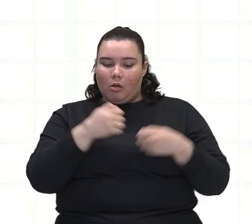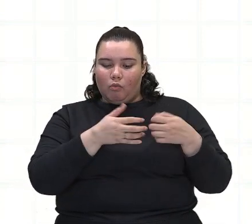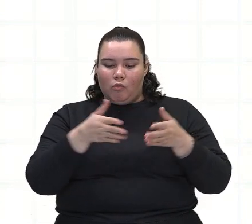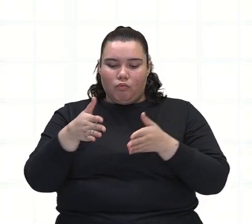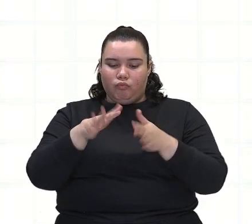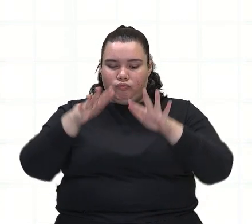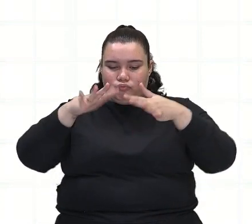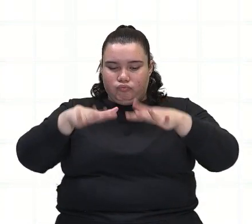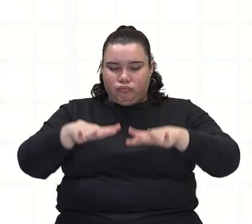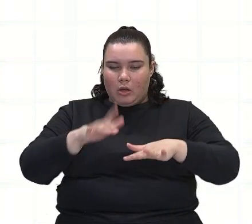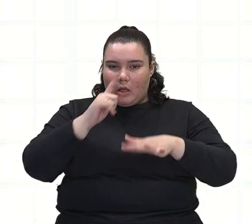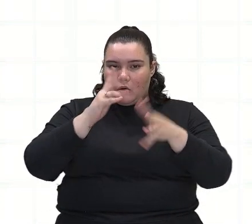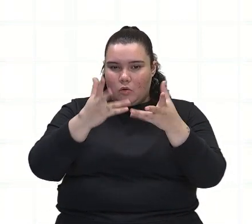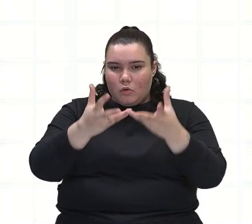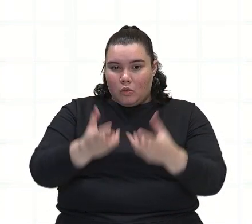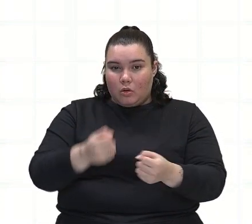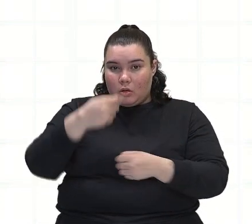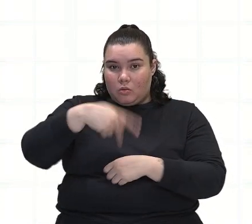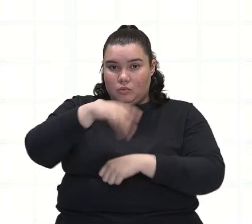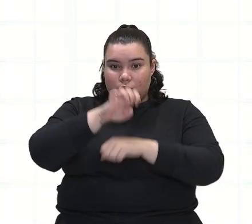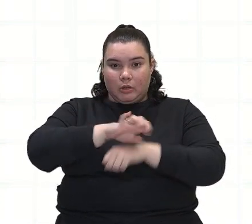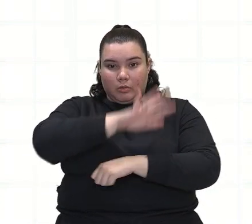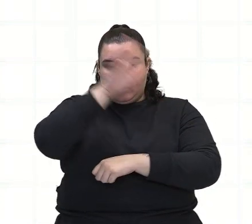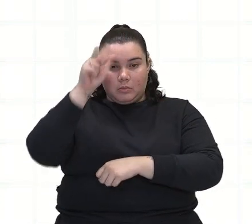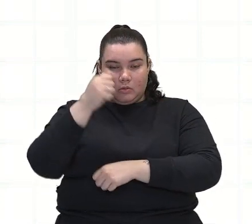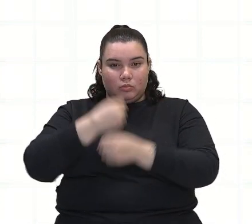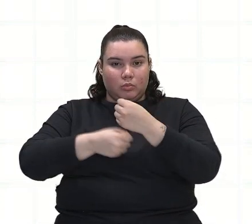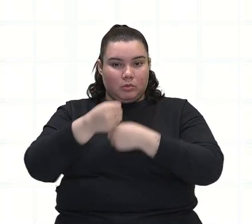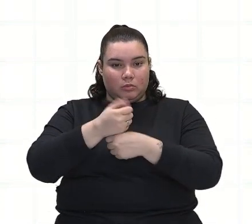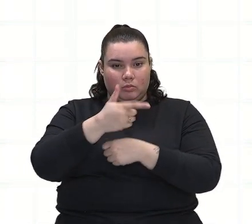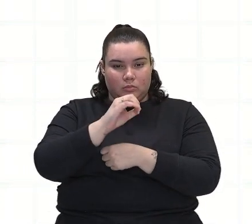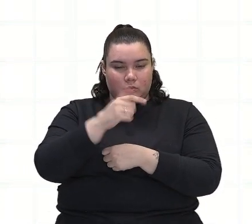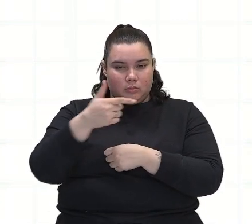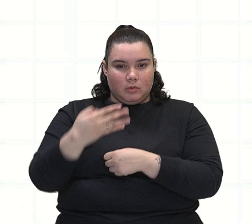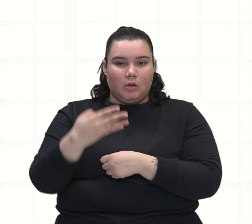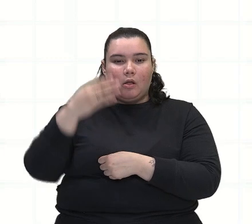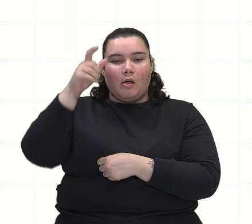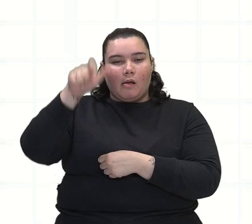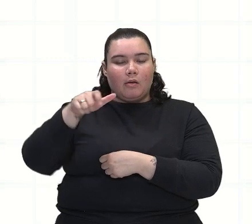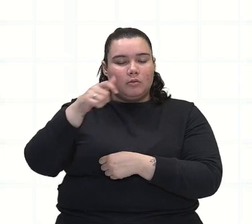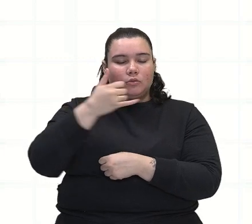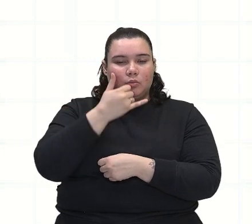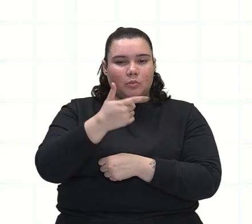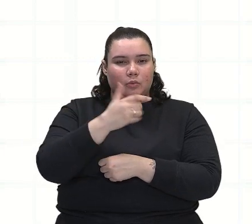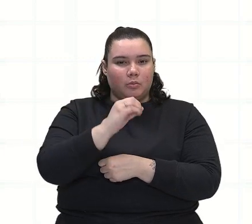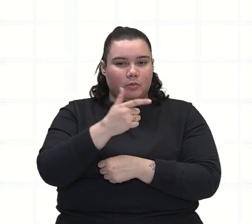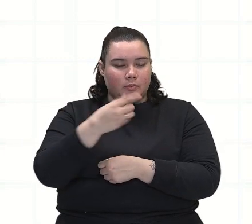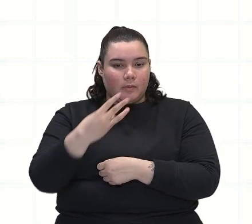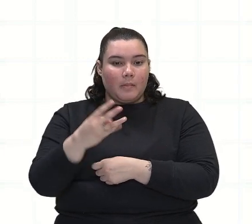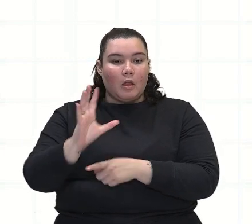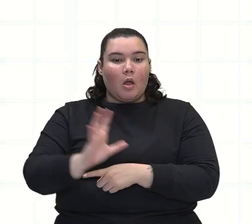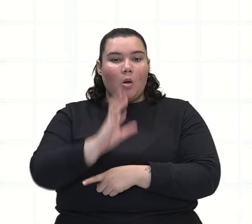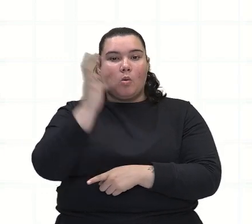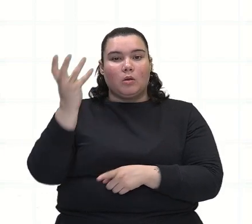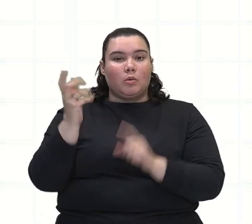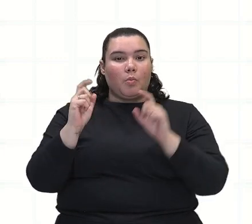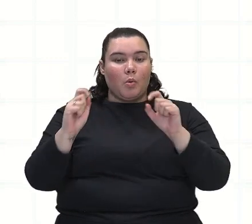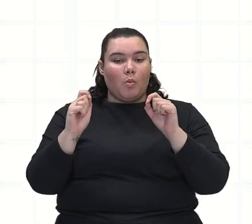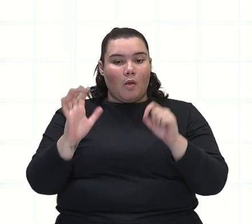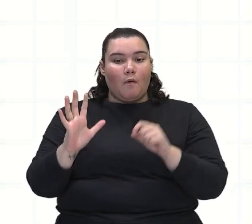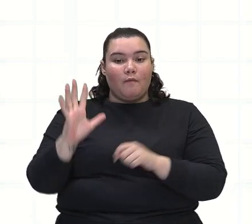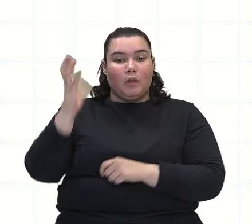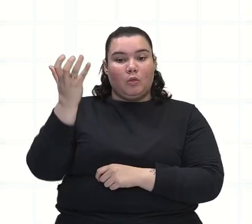no ano de 2023, segundo especialistas do meio ambiente, foi ocasionada pelo fenômeno El Niño.